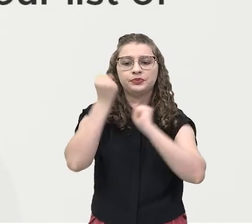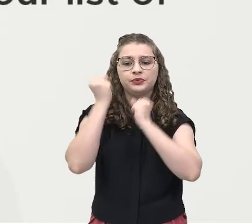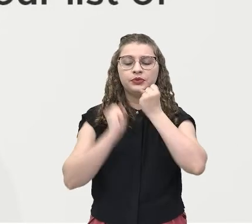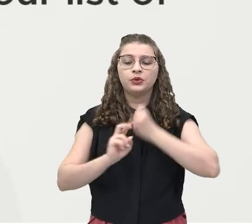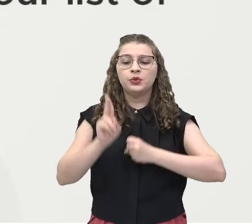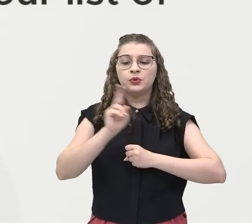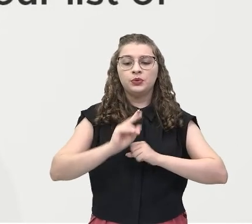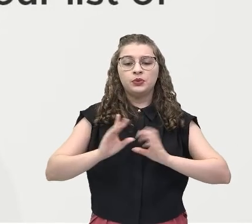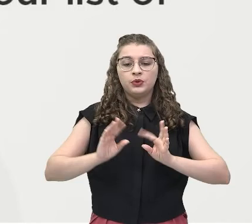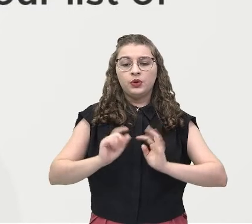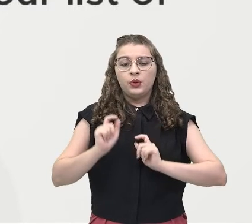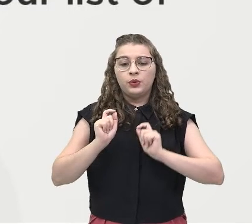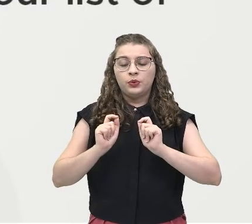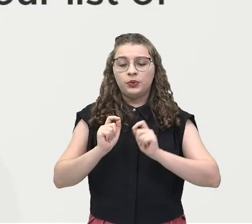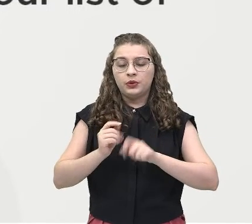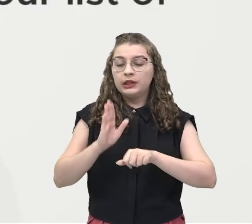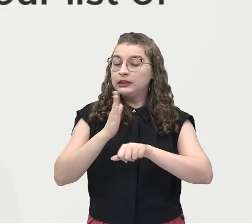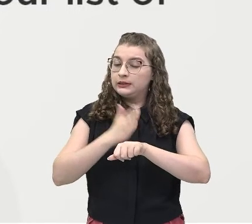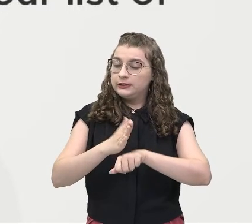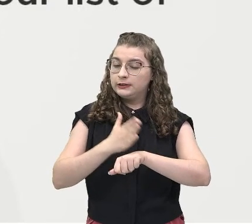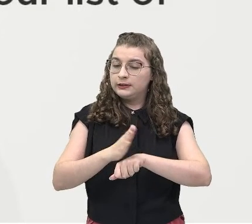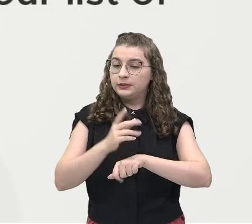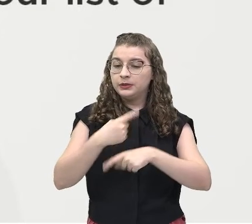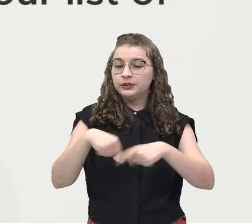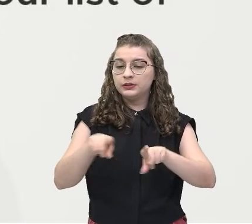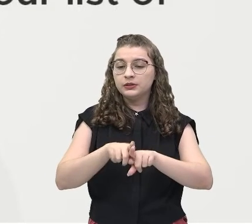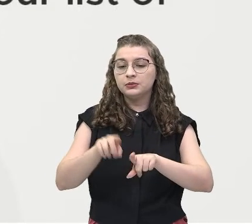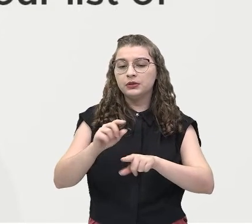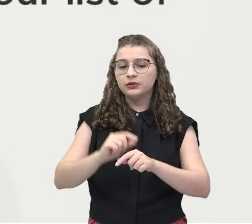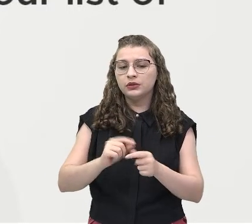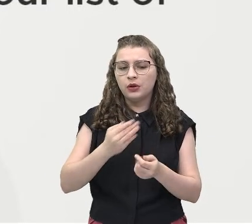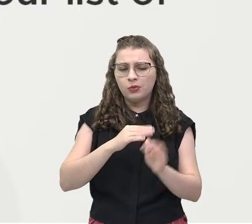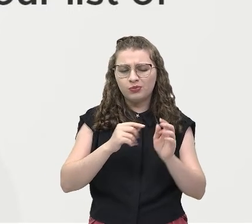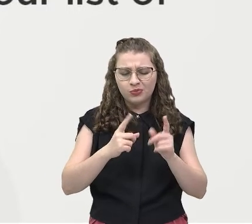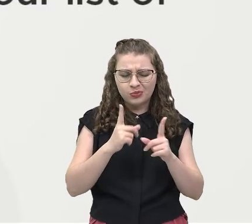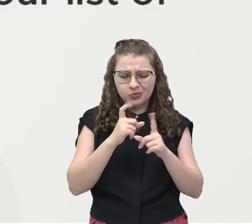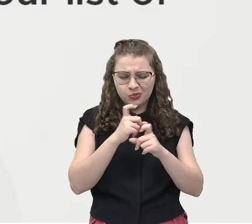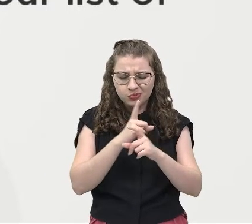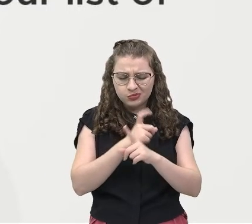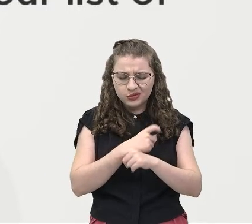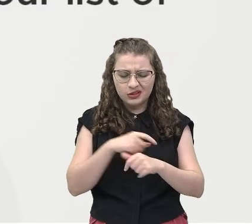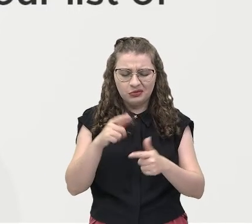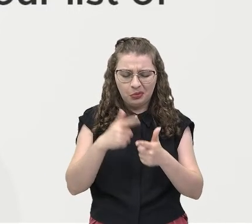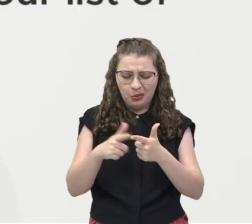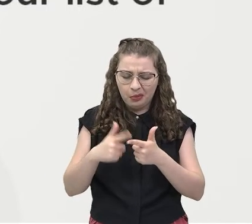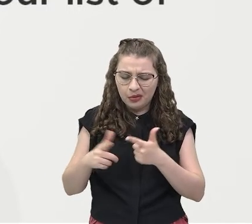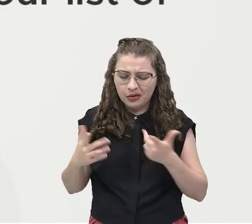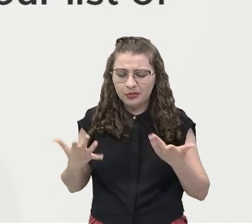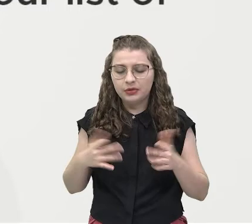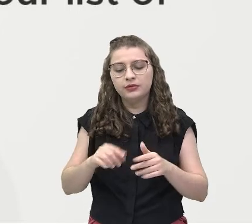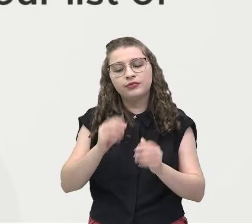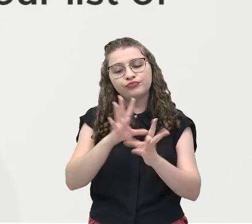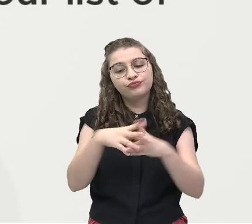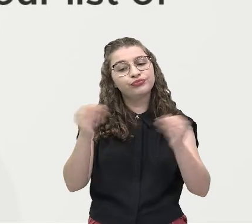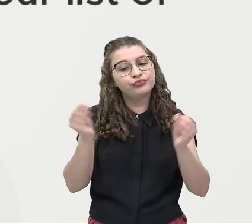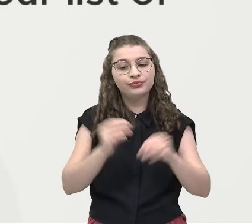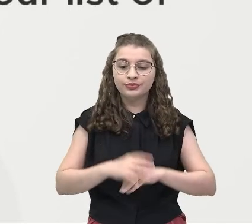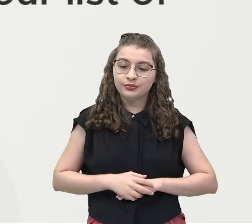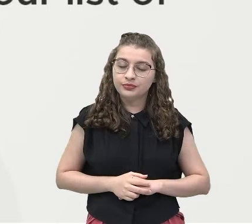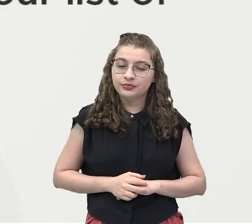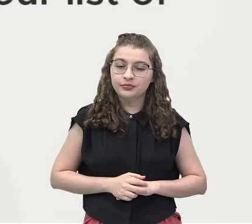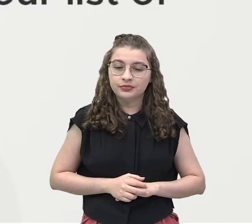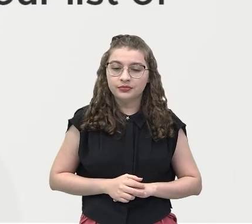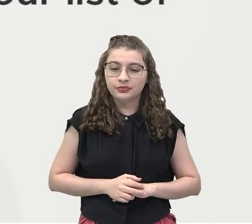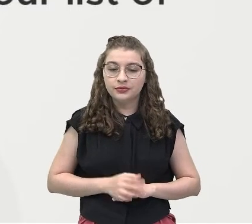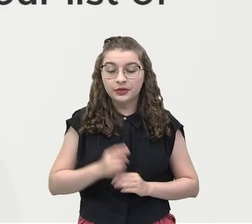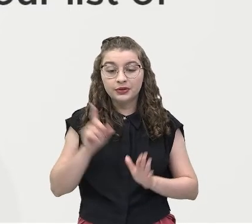utilizando essa aplicação, né, e ajudando a resolver problemas complexos no nosso dia a dia mesmo. E aí ele faz uma pergunta,